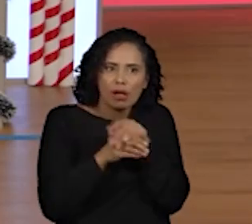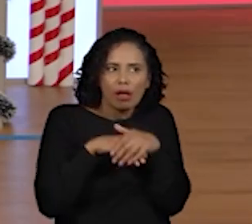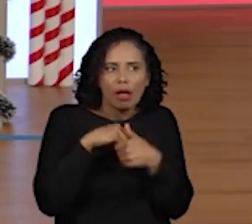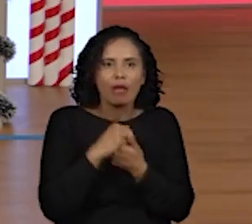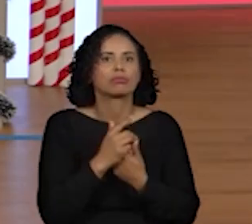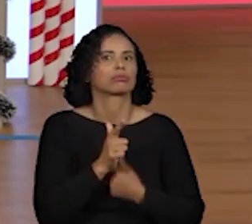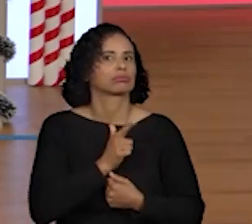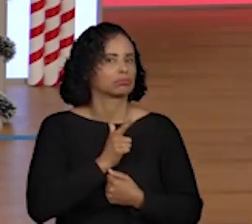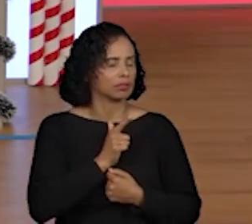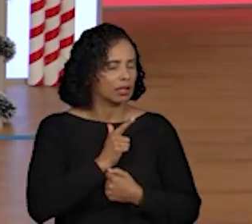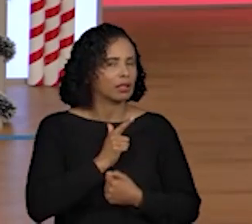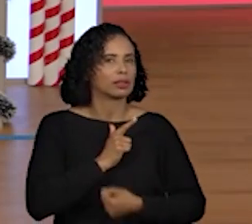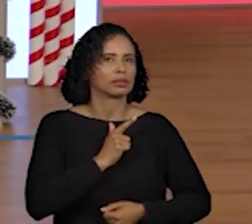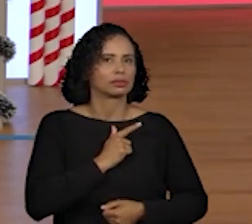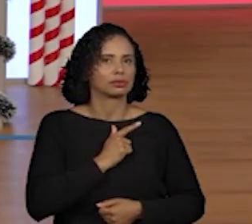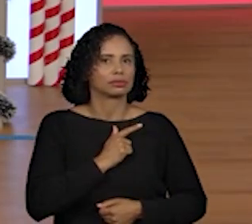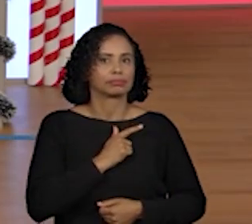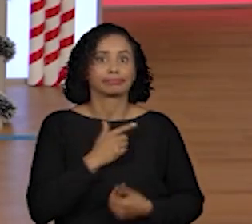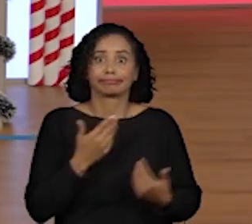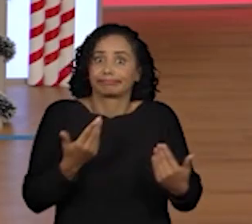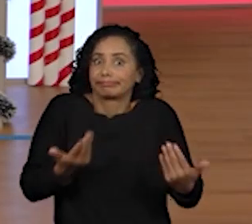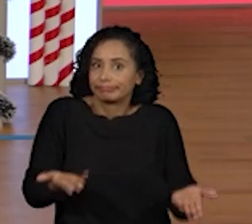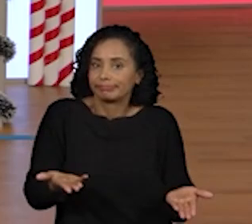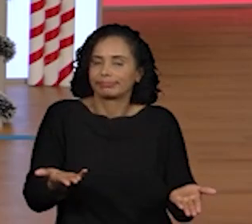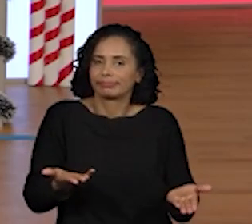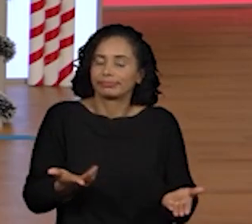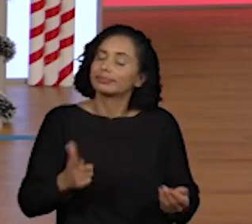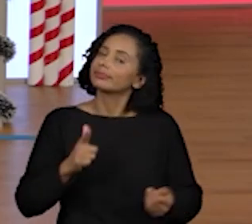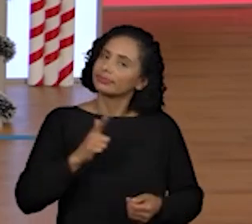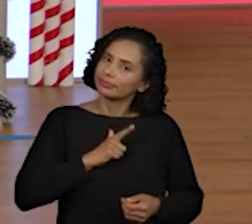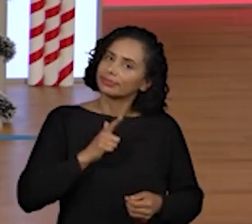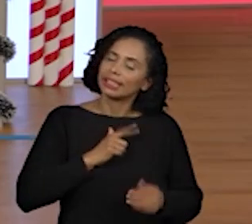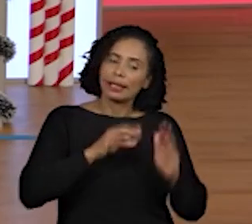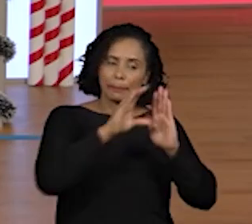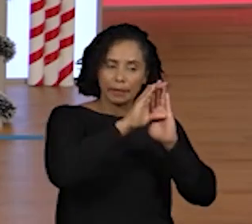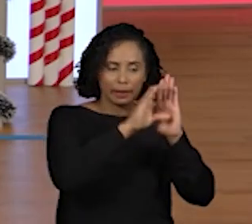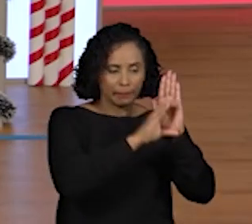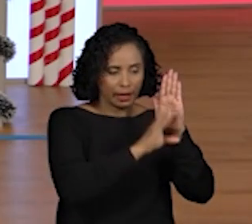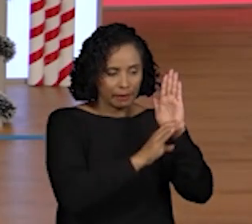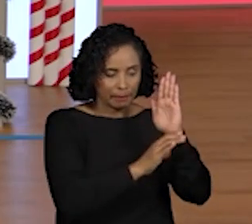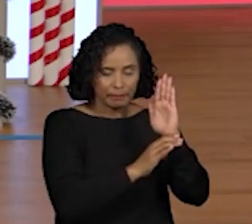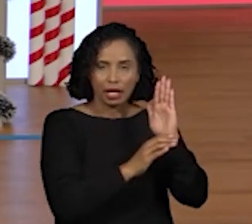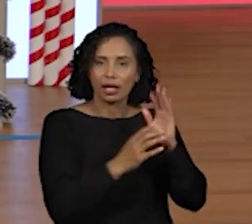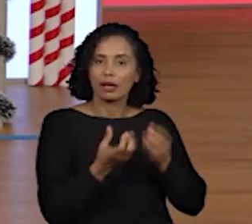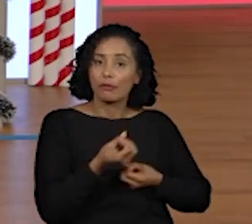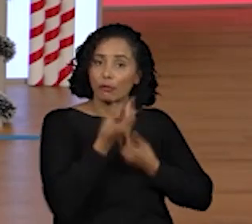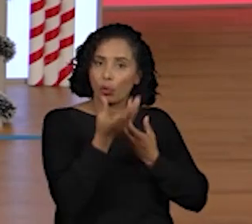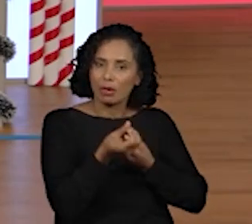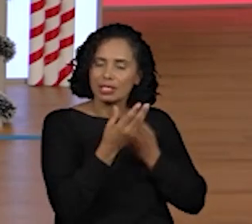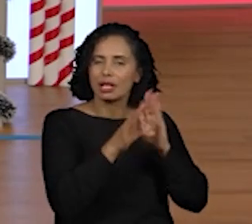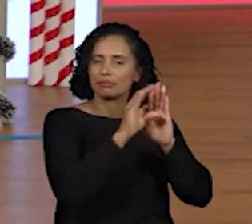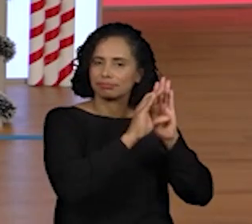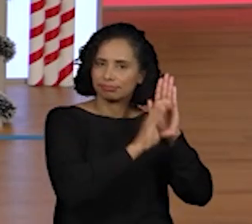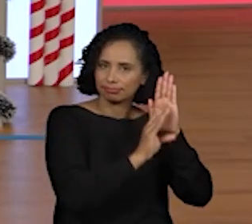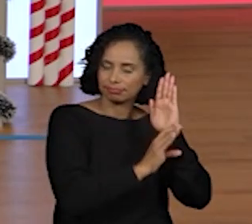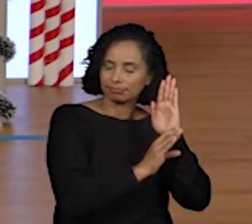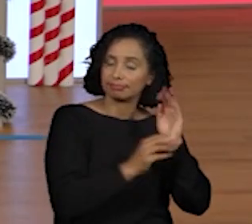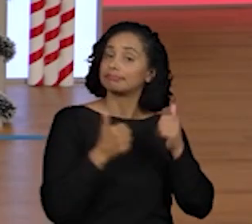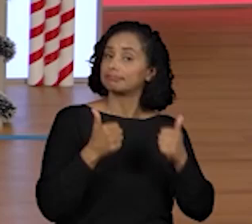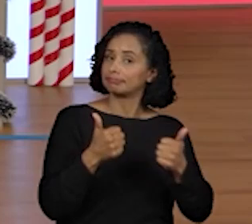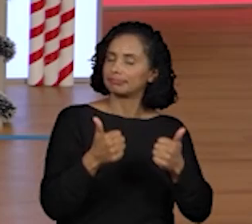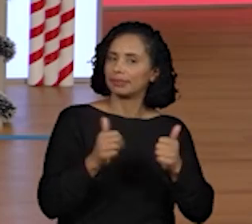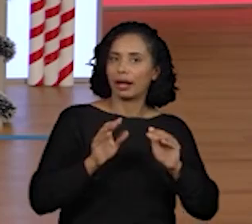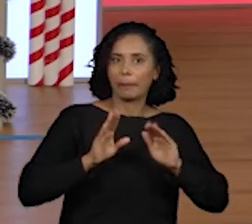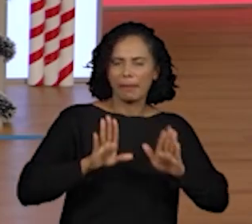é. Pois é, a gente tem uma parte das informações, mas não tem tudo. Os contos